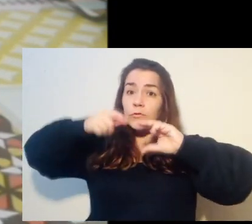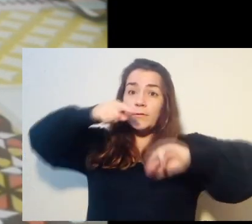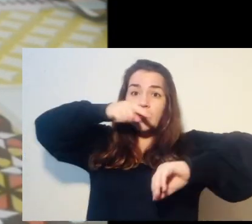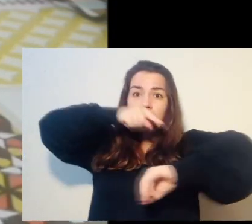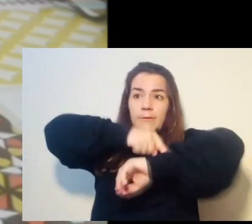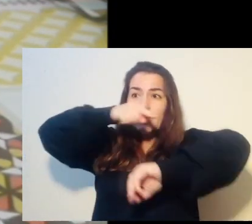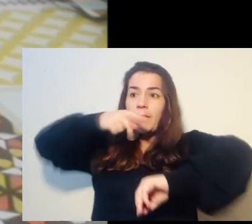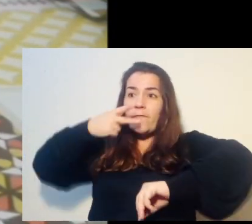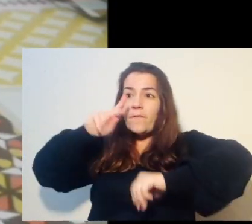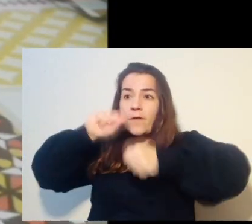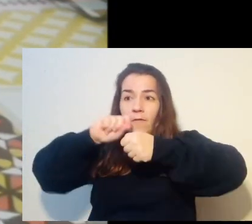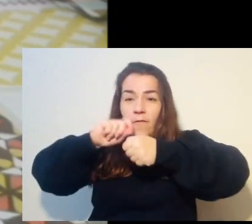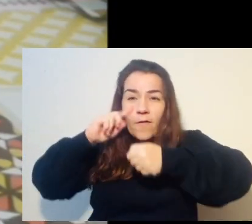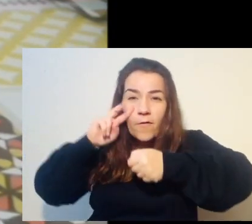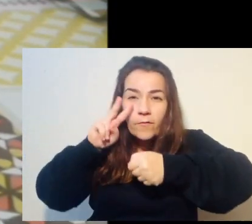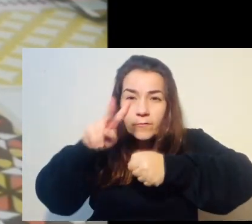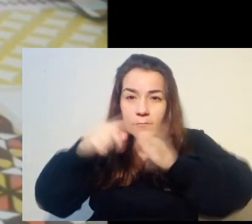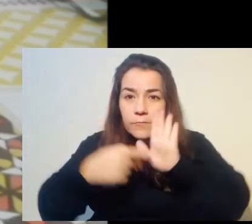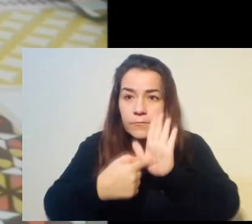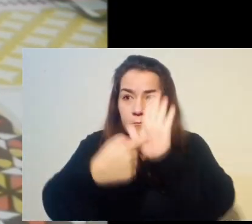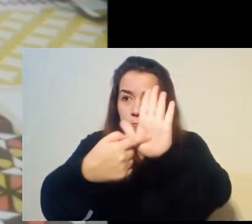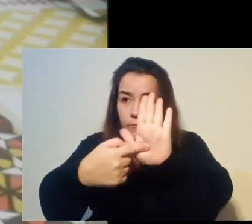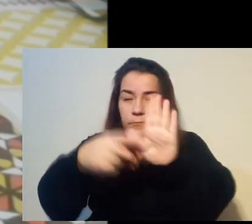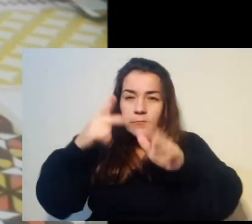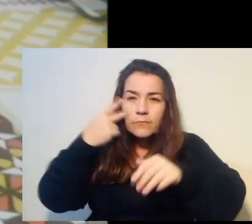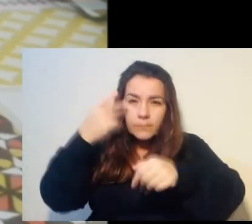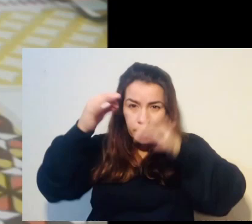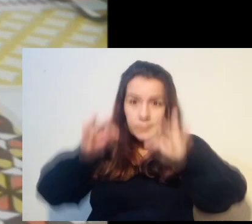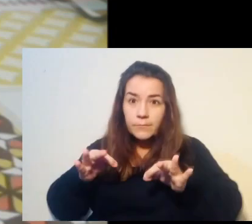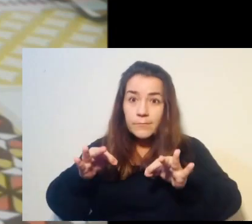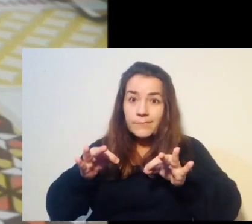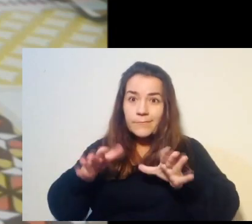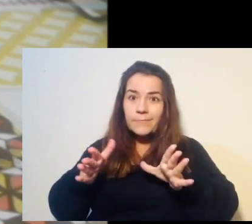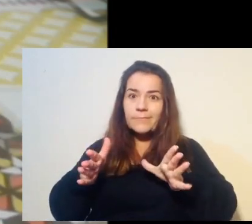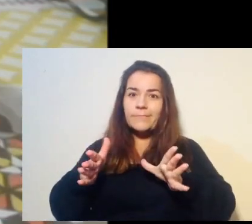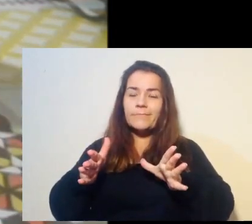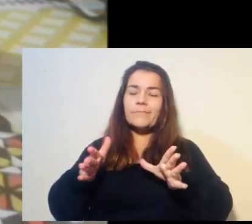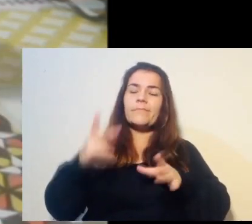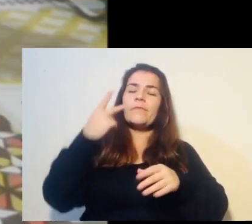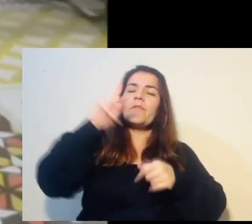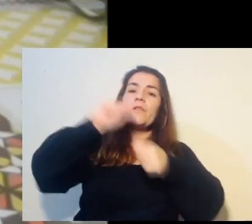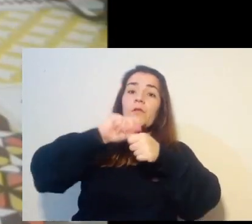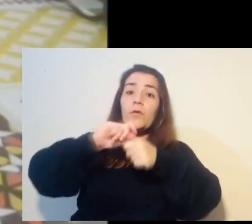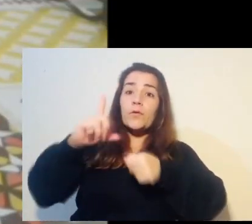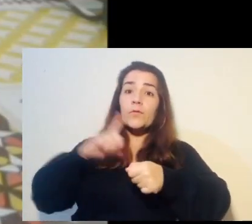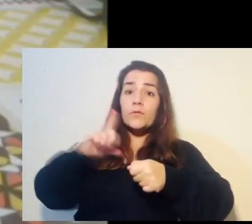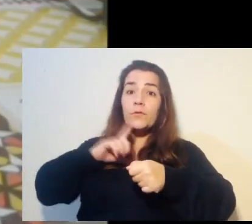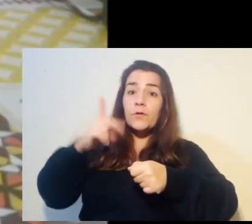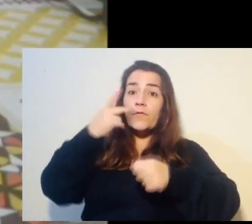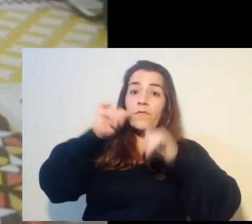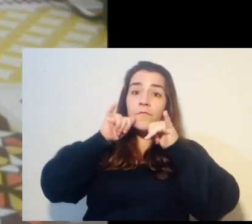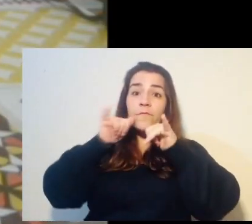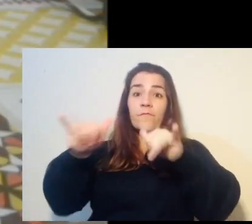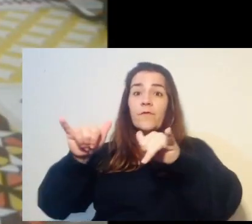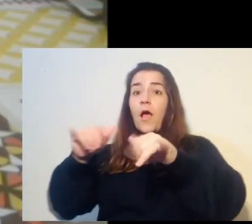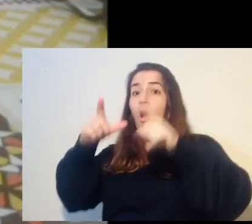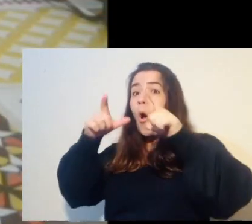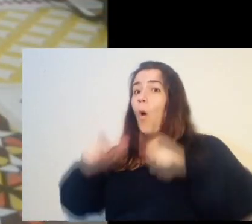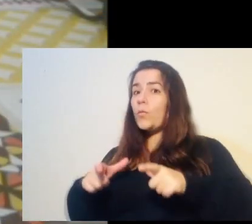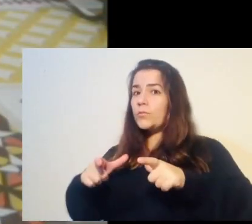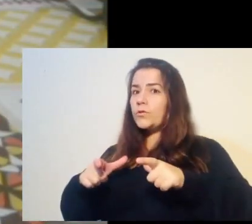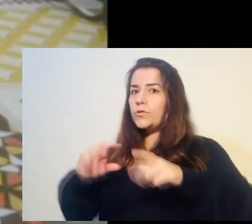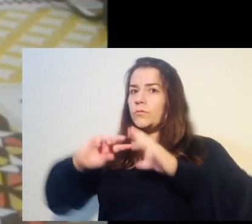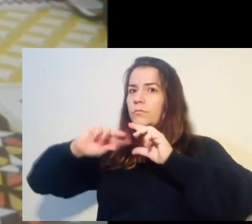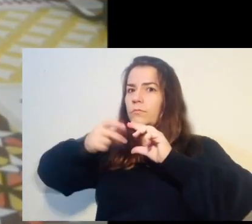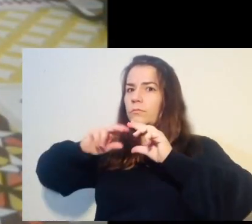aqui, utilizando essa forma de medir. Certo? Então, já temos a informação